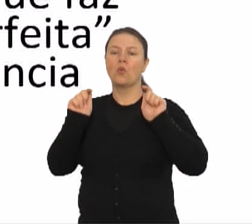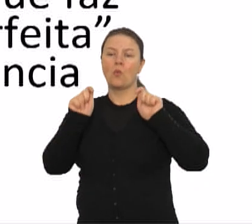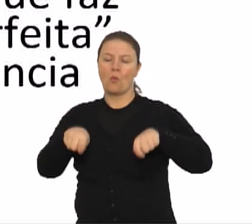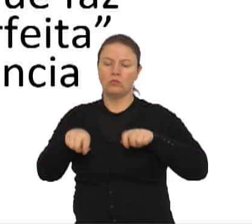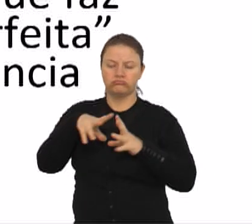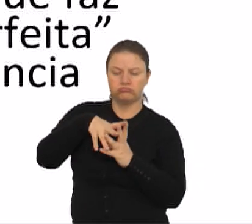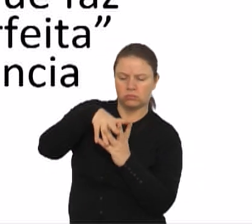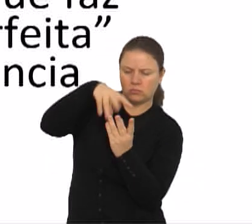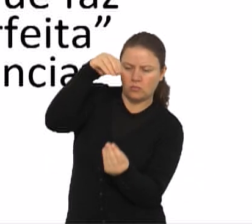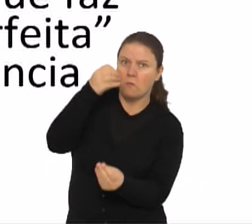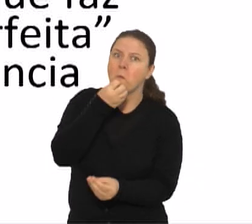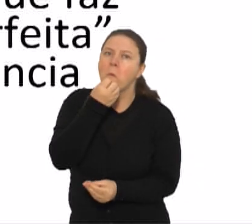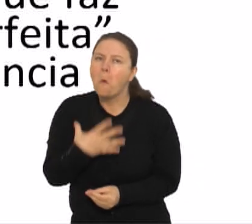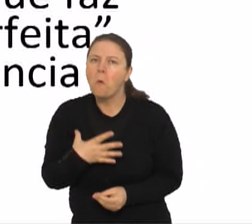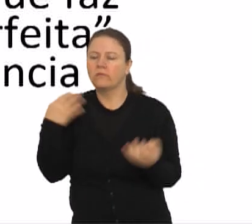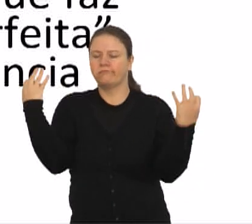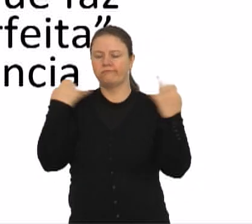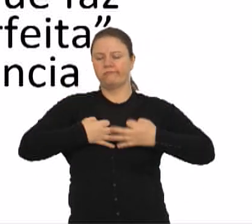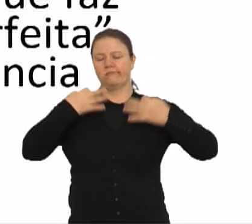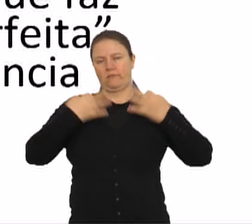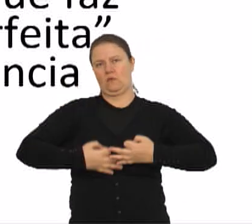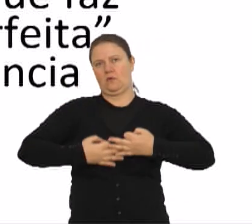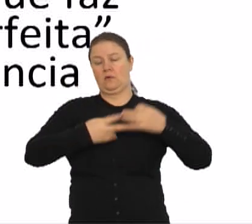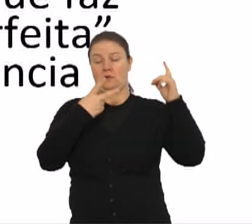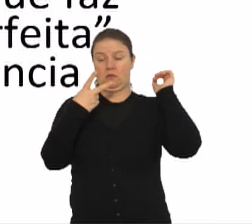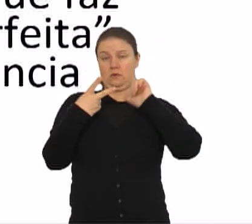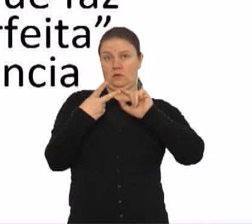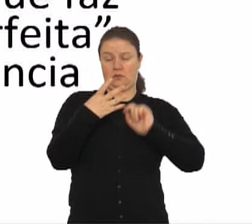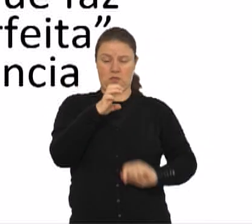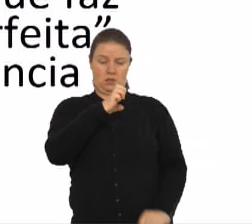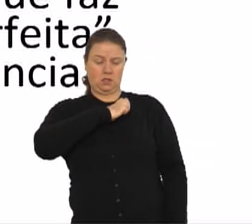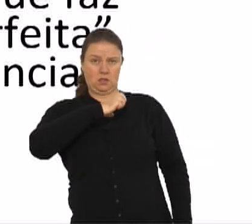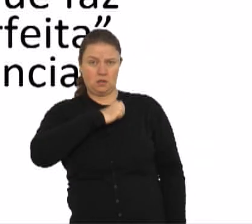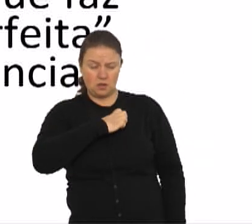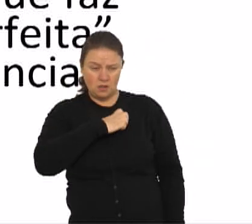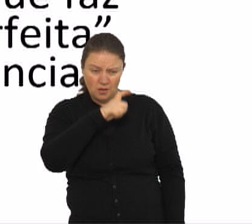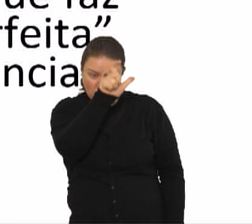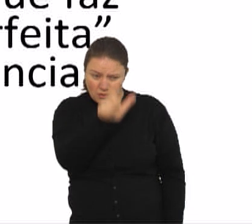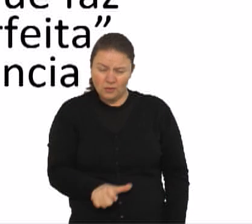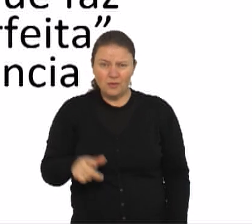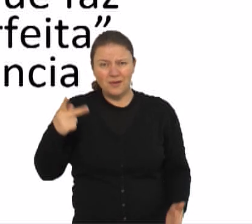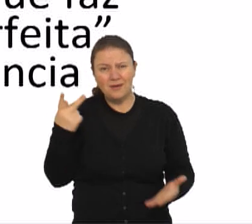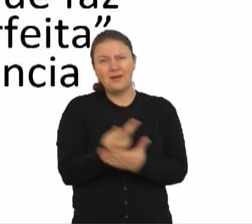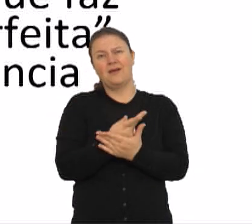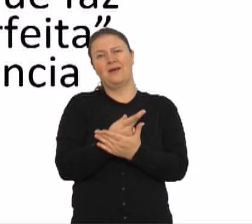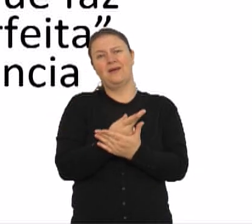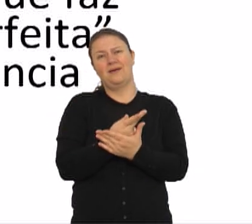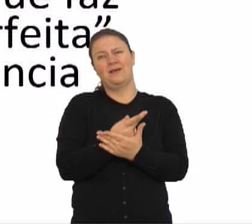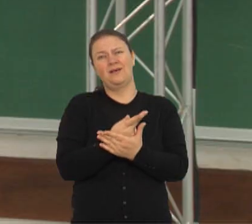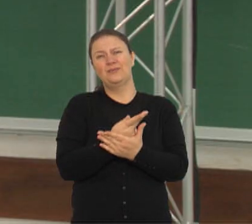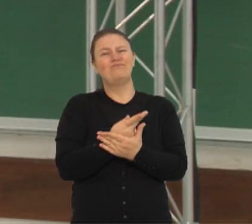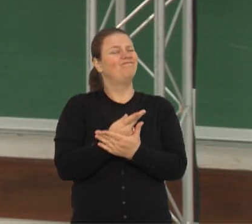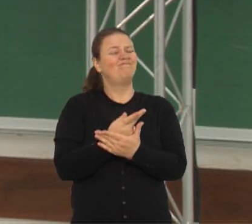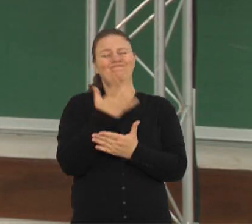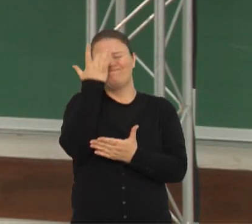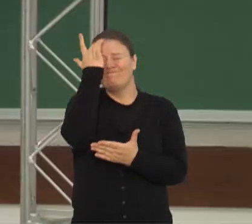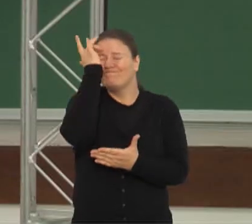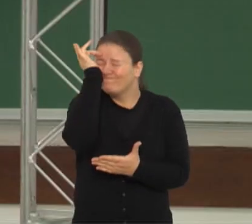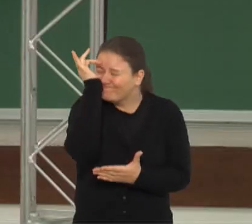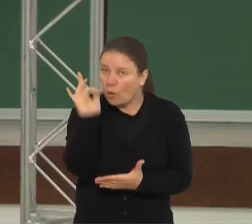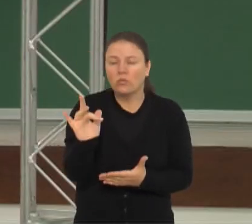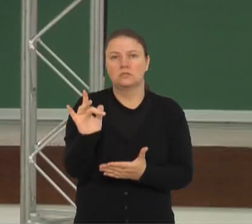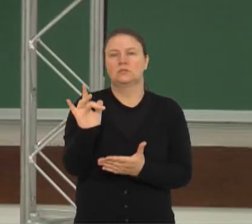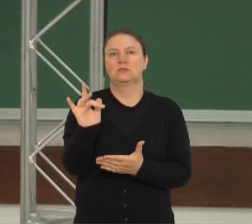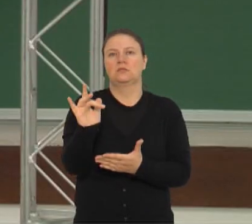boa e perfeita. E ética, o homem erra por ignorância. Eudaimonia. Vamos ver